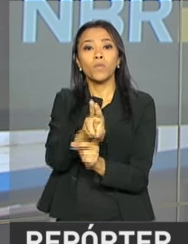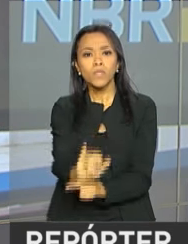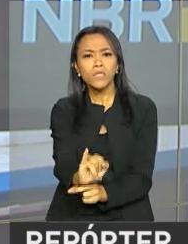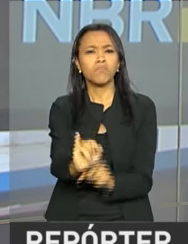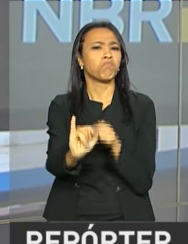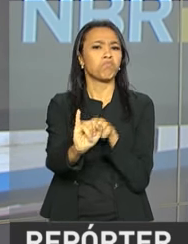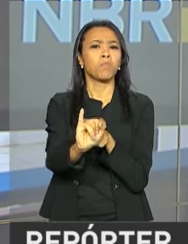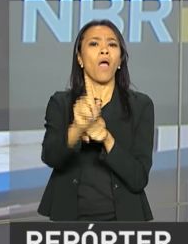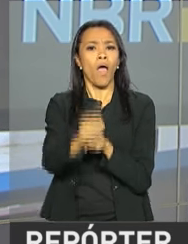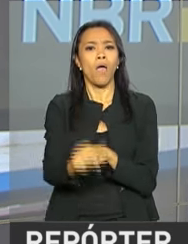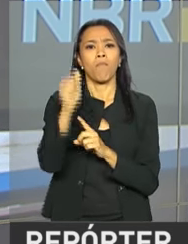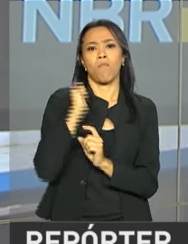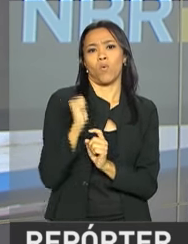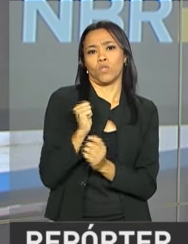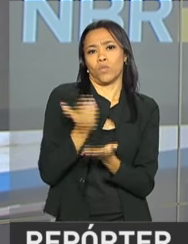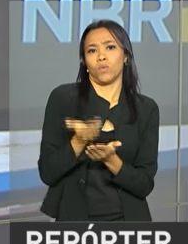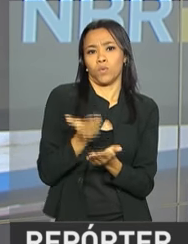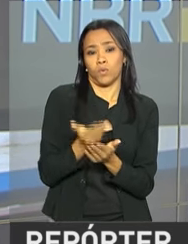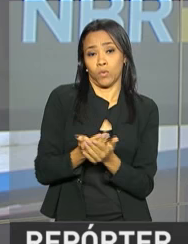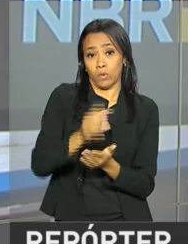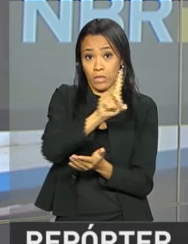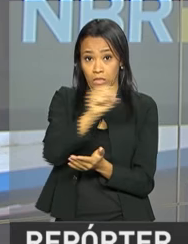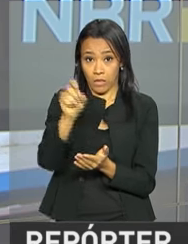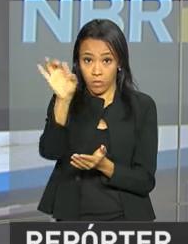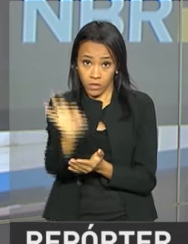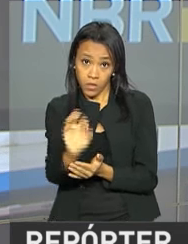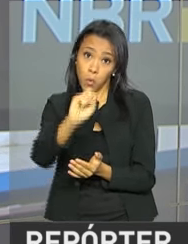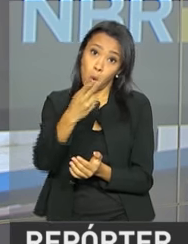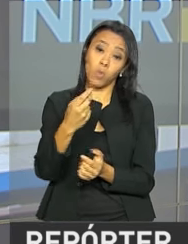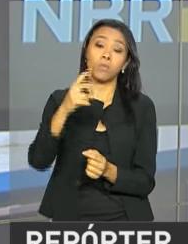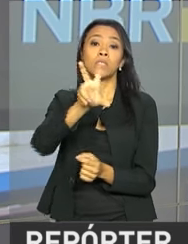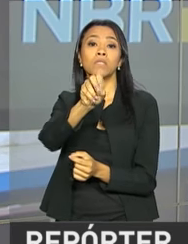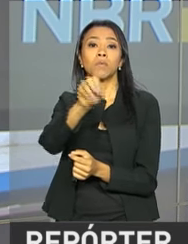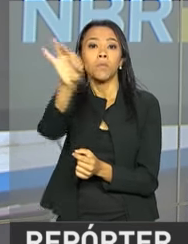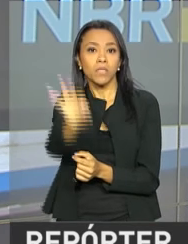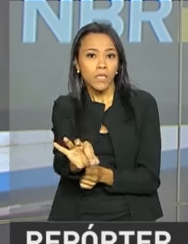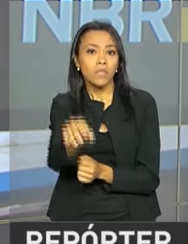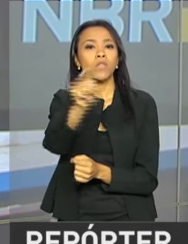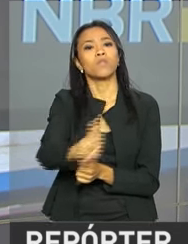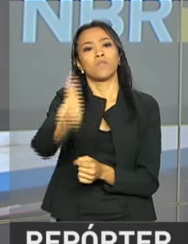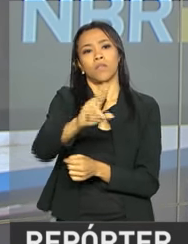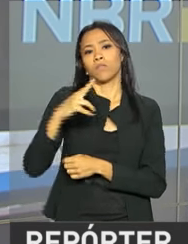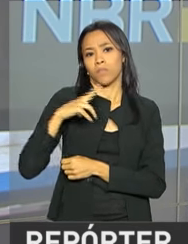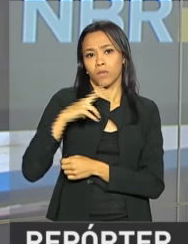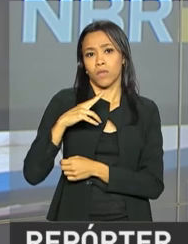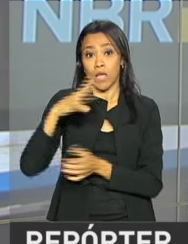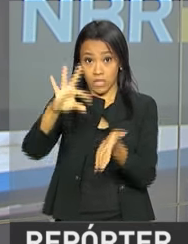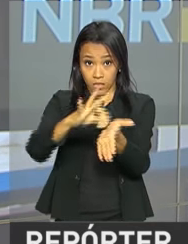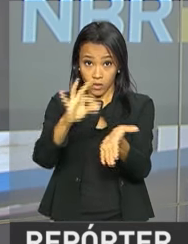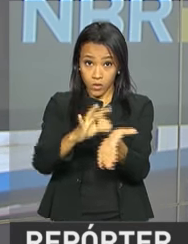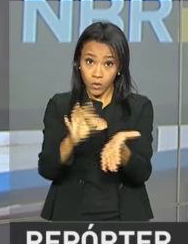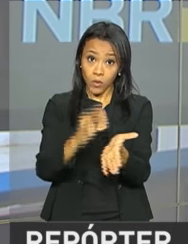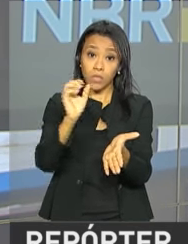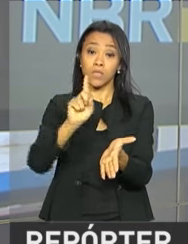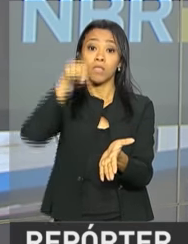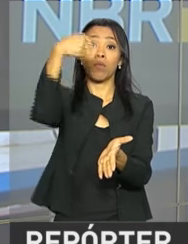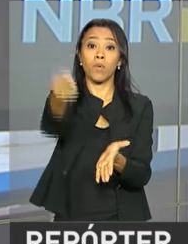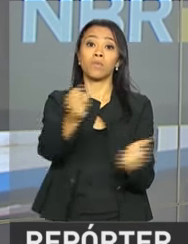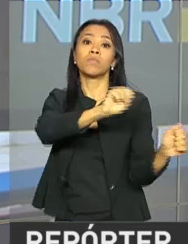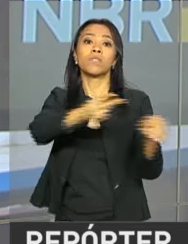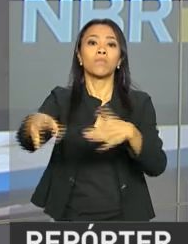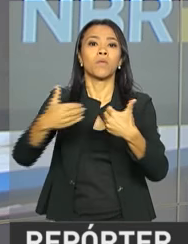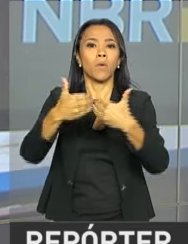que oferece bolsas de estudo integrais e parciais em universidades particulares. As inscrições começam na próxima